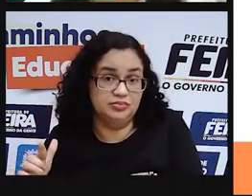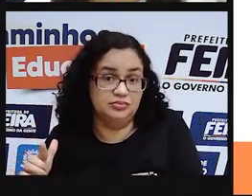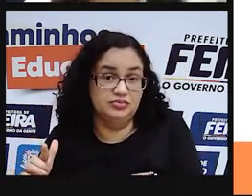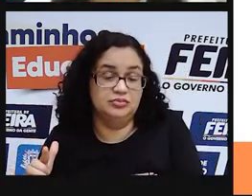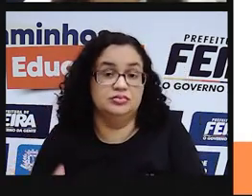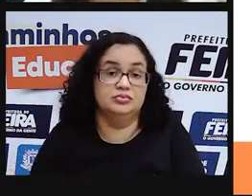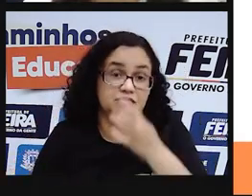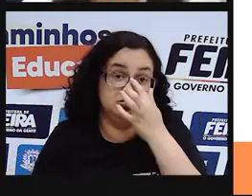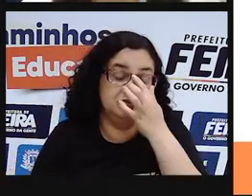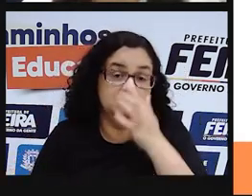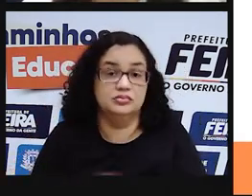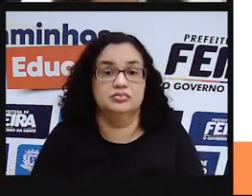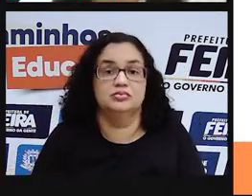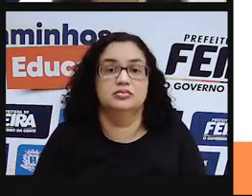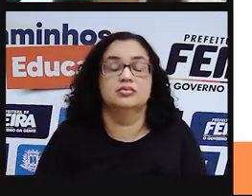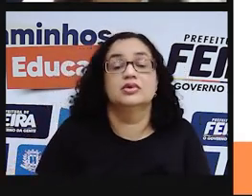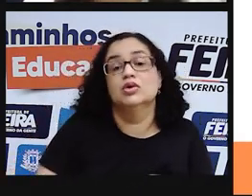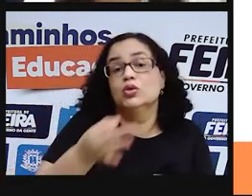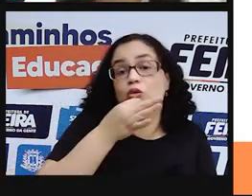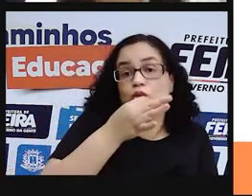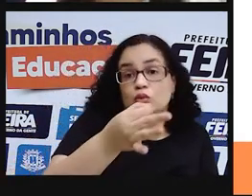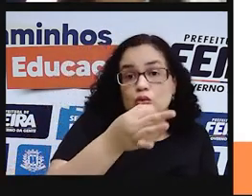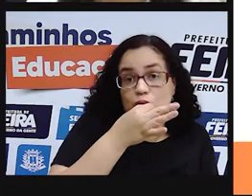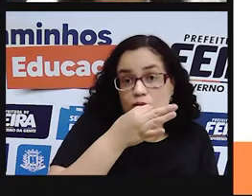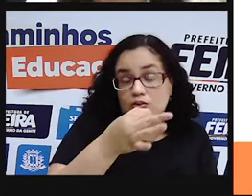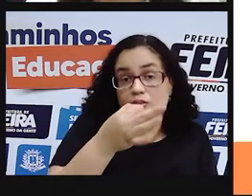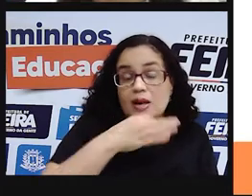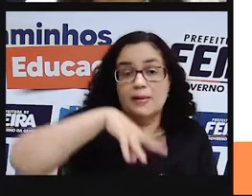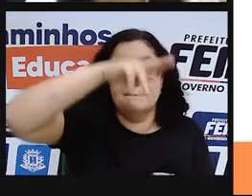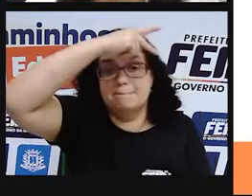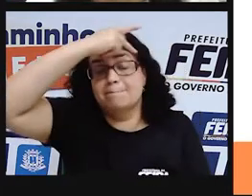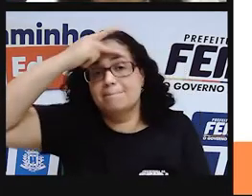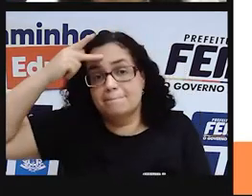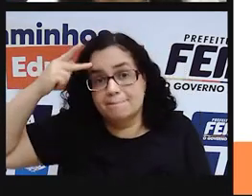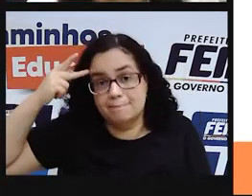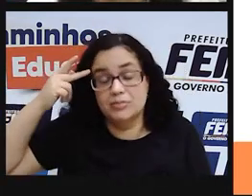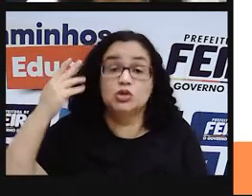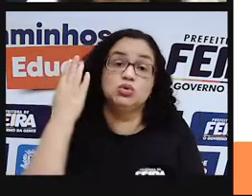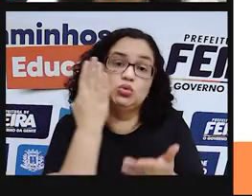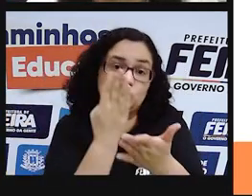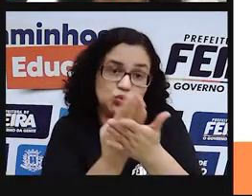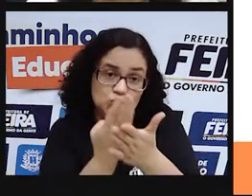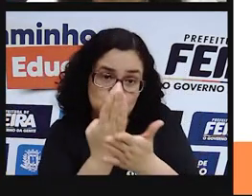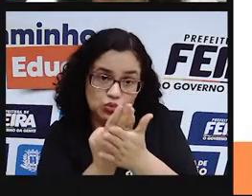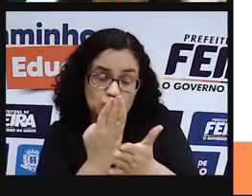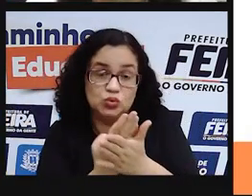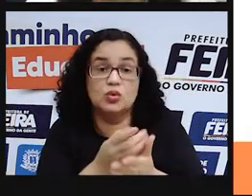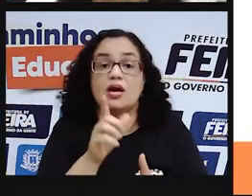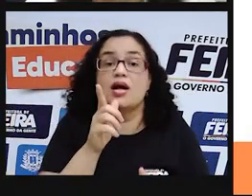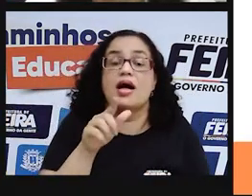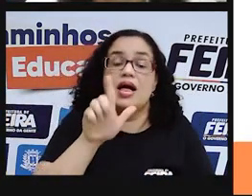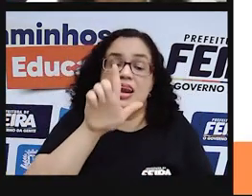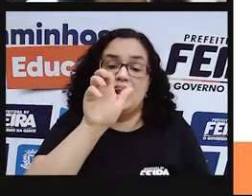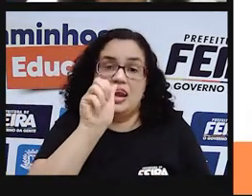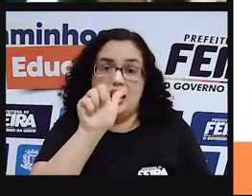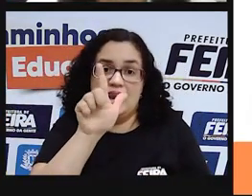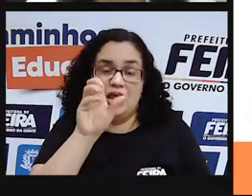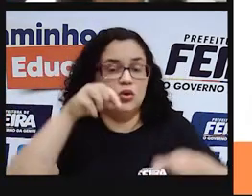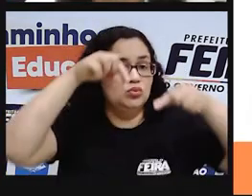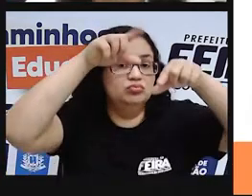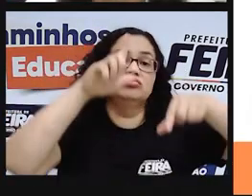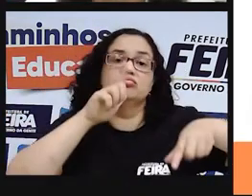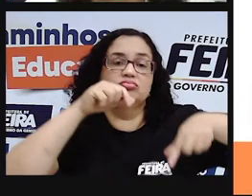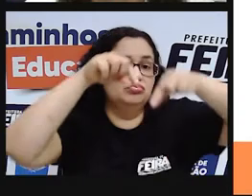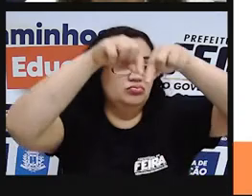um um consenso né entre as pessoas que estudam sobre Lago Lagoa né algumas ainda